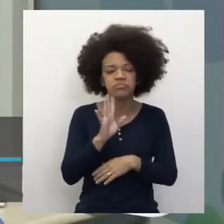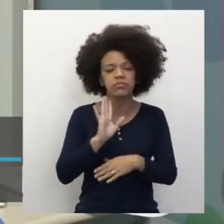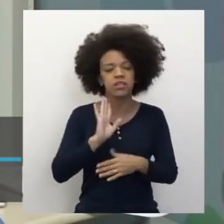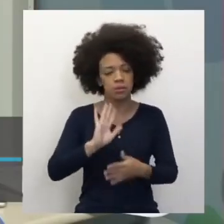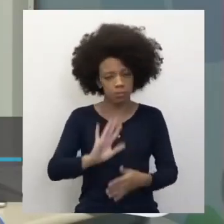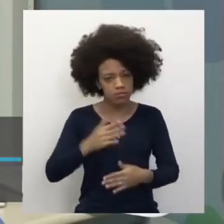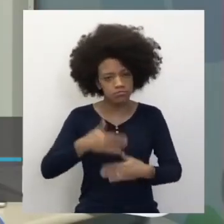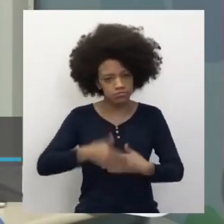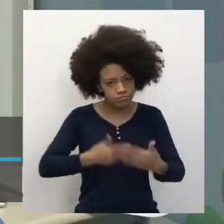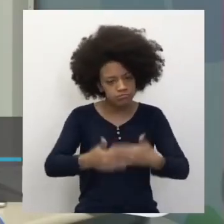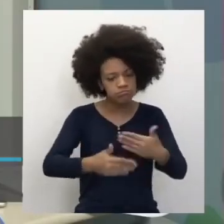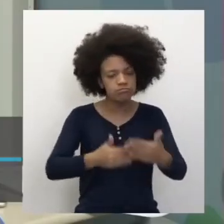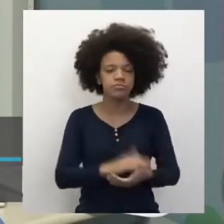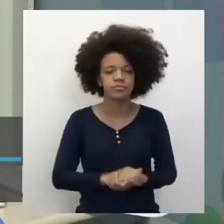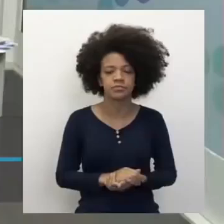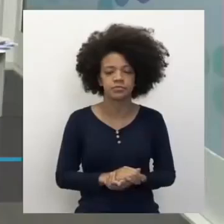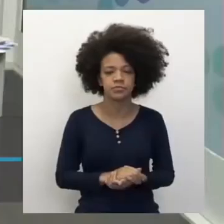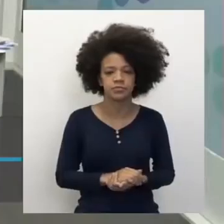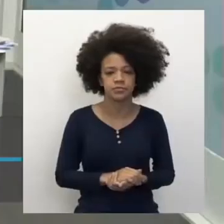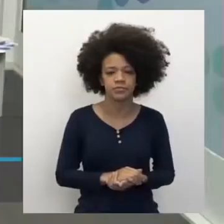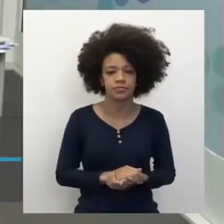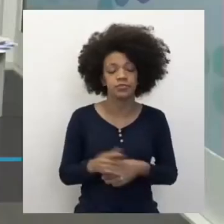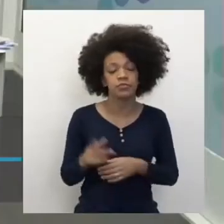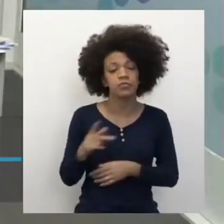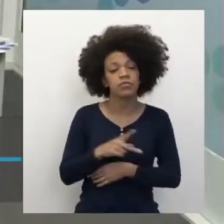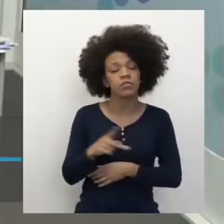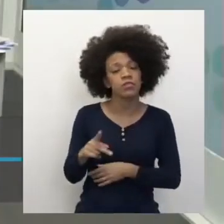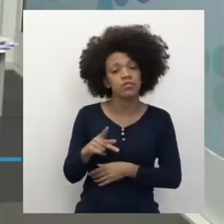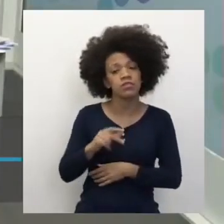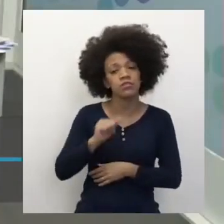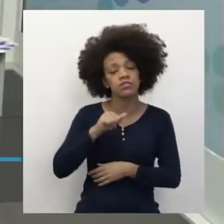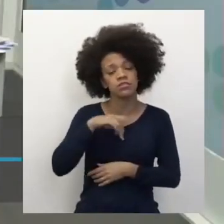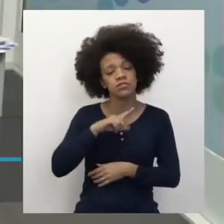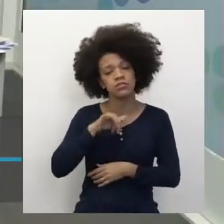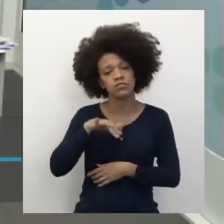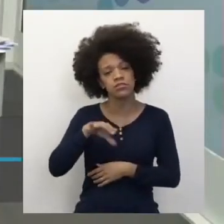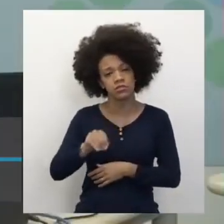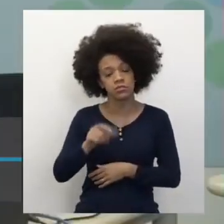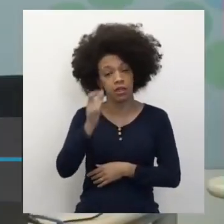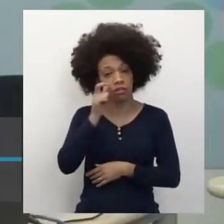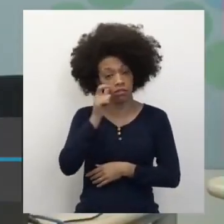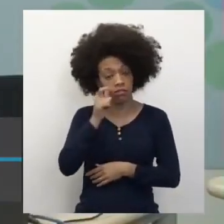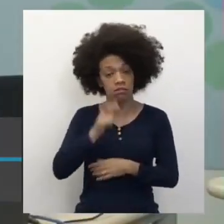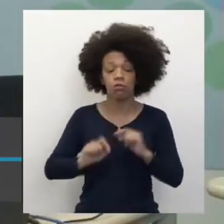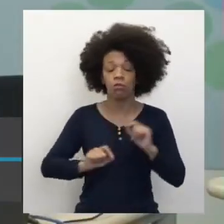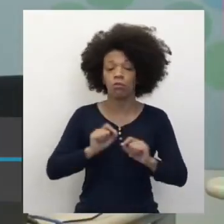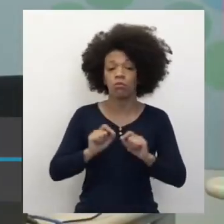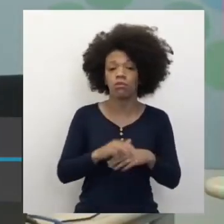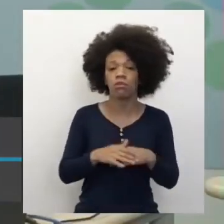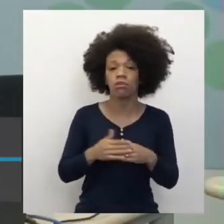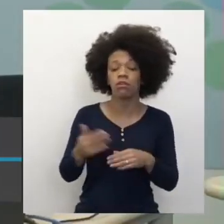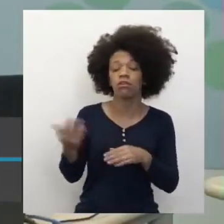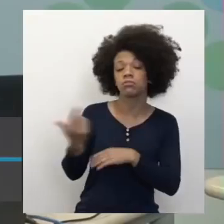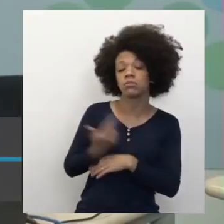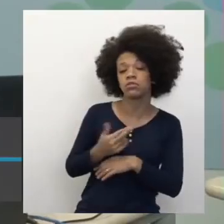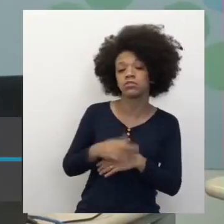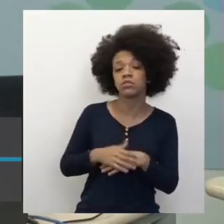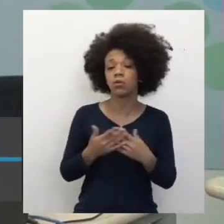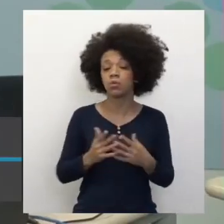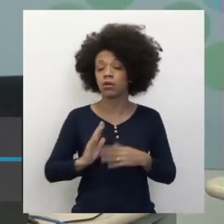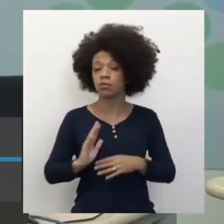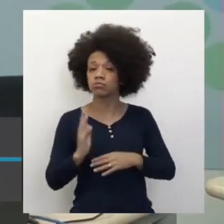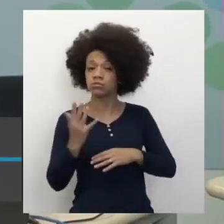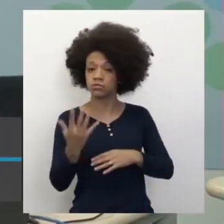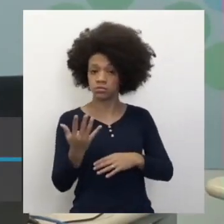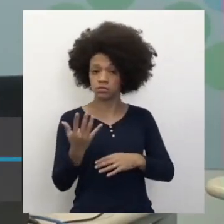aí, né, Ed? Muito bem. O professor Ângelo colocou aqui, achei interessante ele colocou assim: o causador dessas